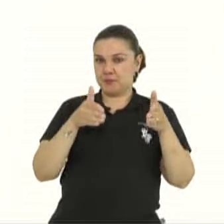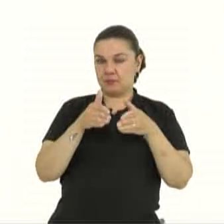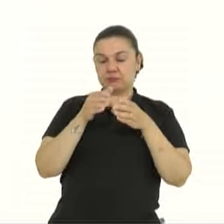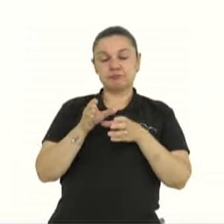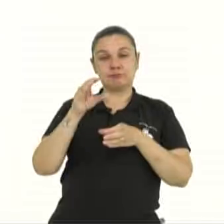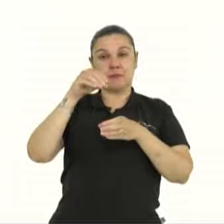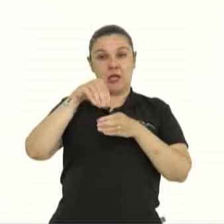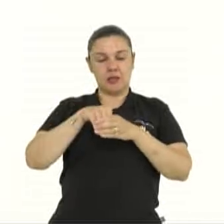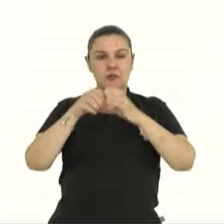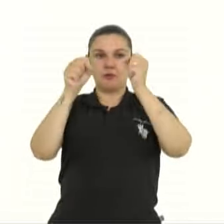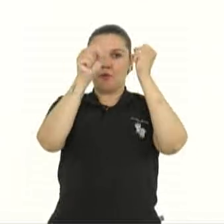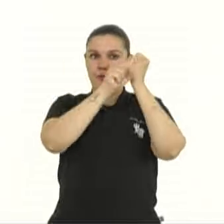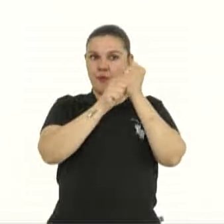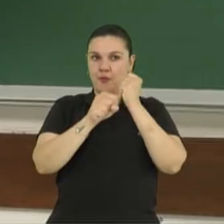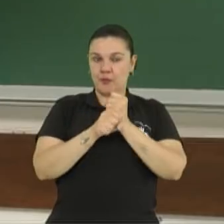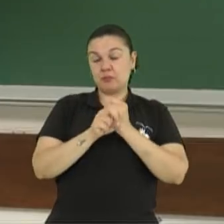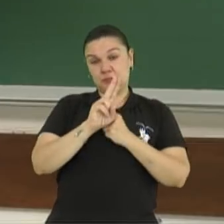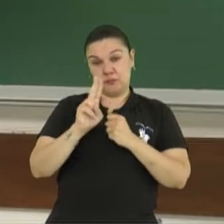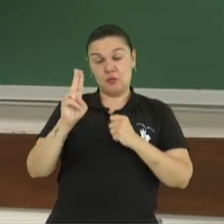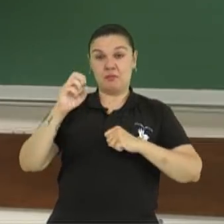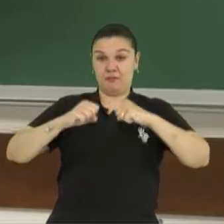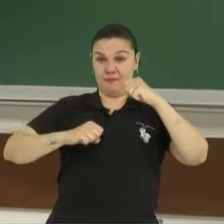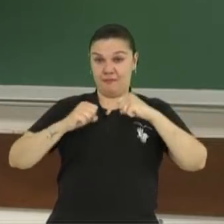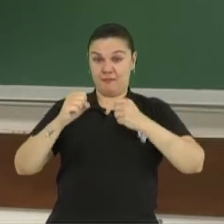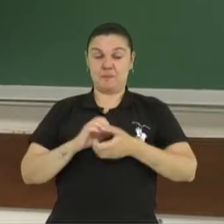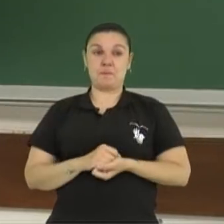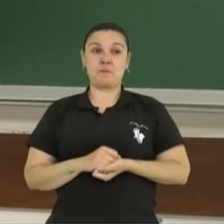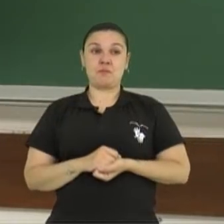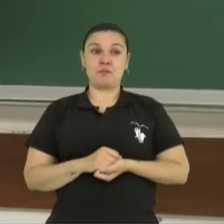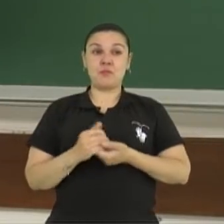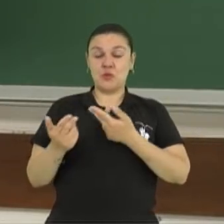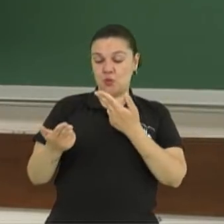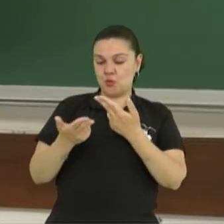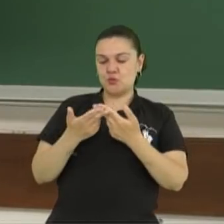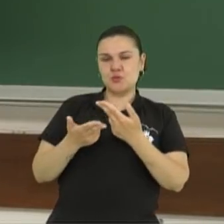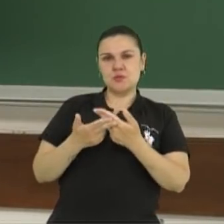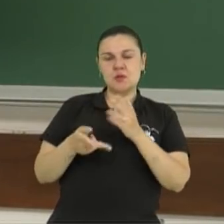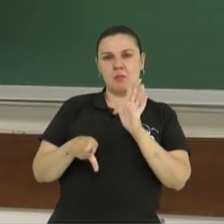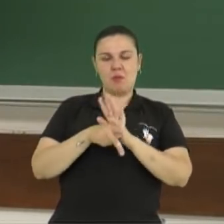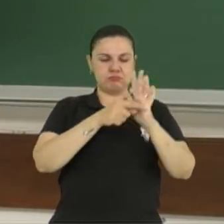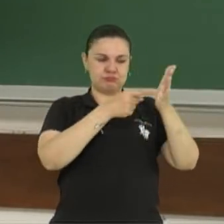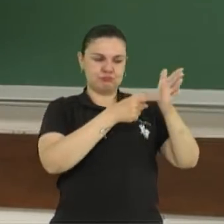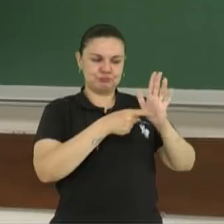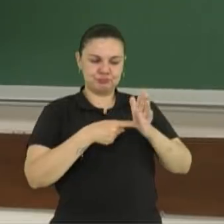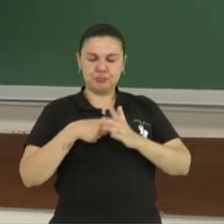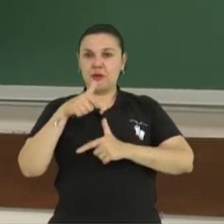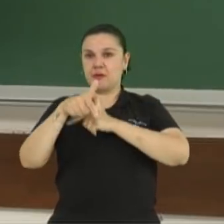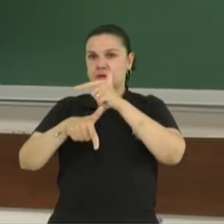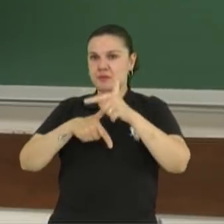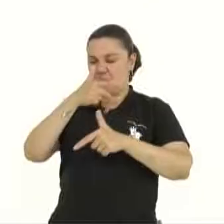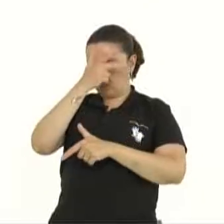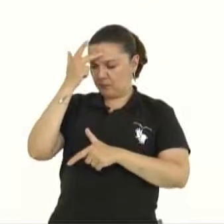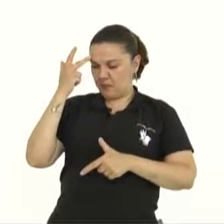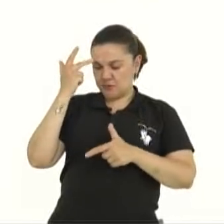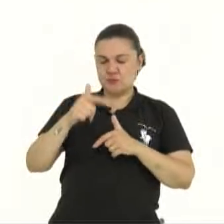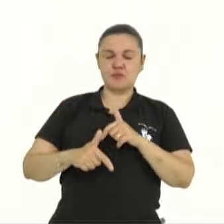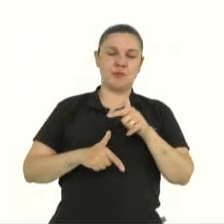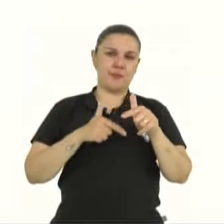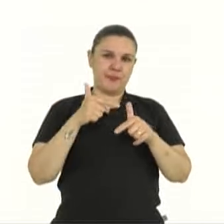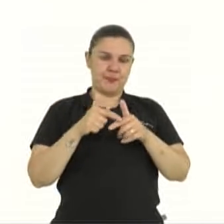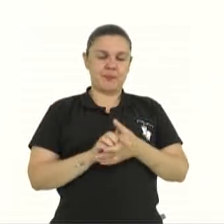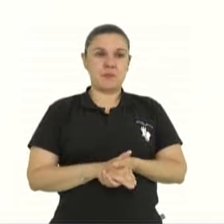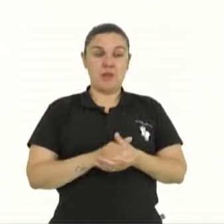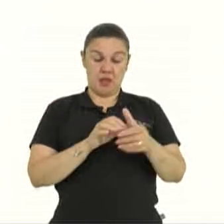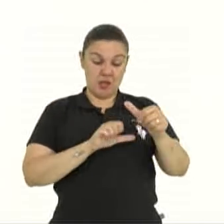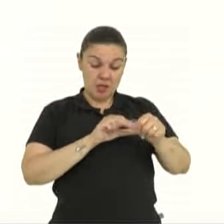de instalações, né, conhecidos aí como fábrica, usando máquinas e trabalho humano, que